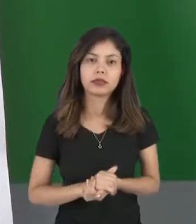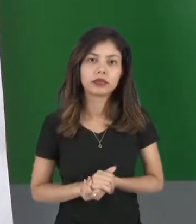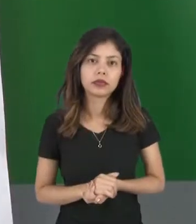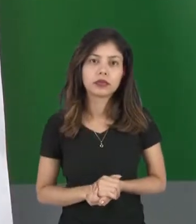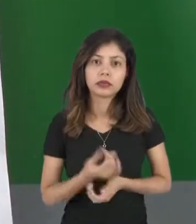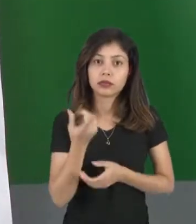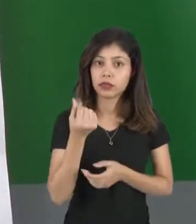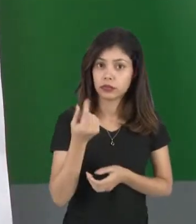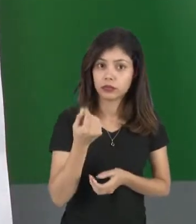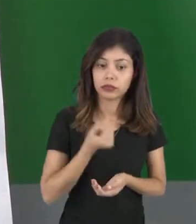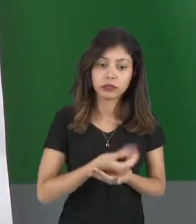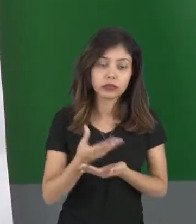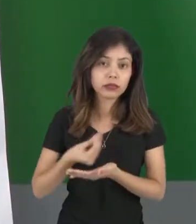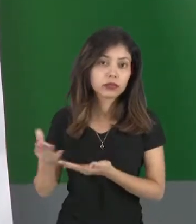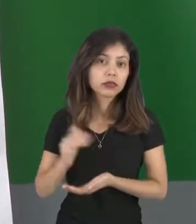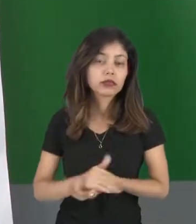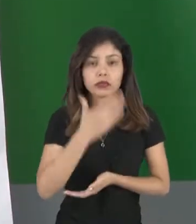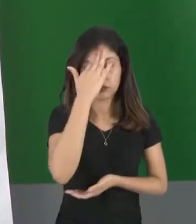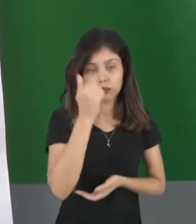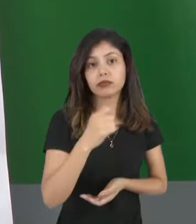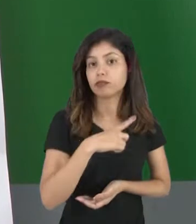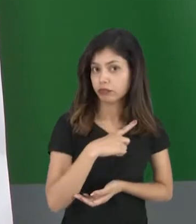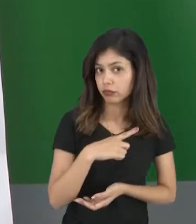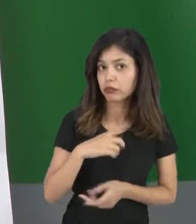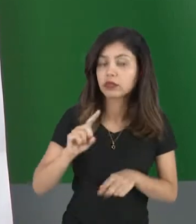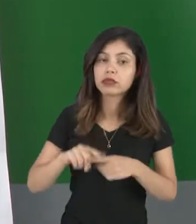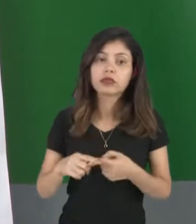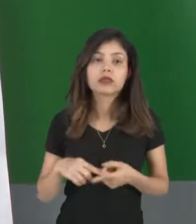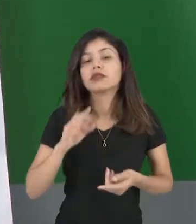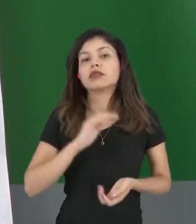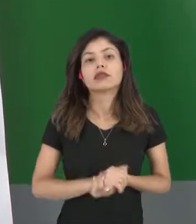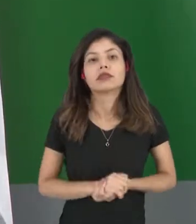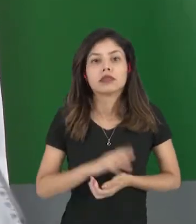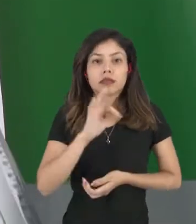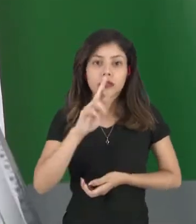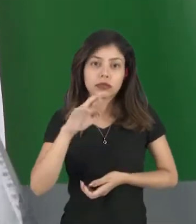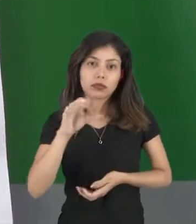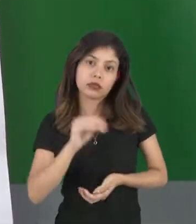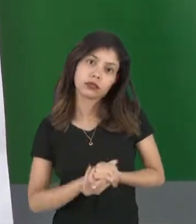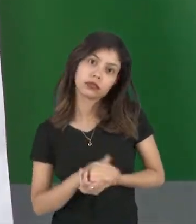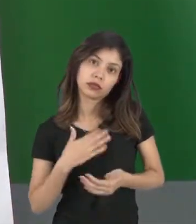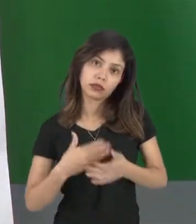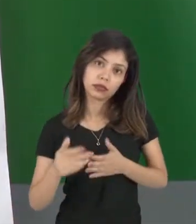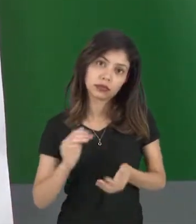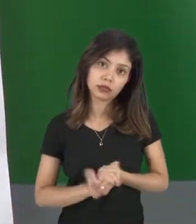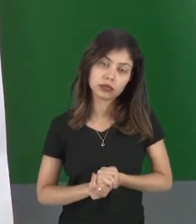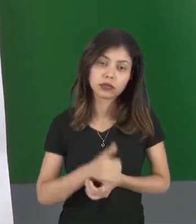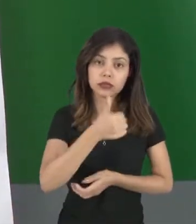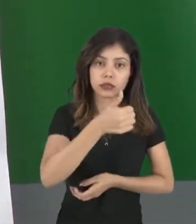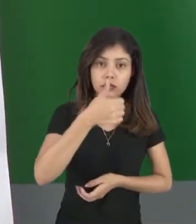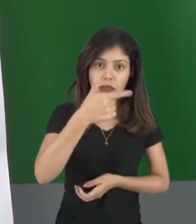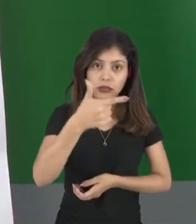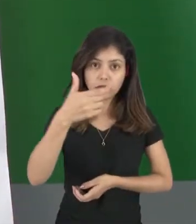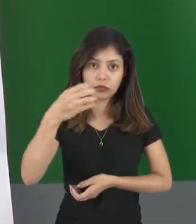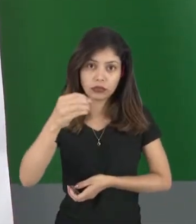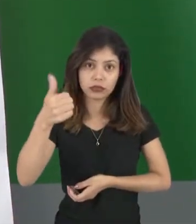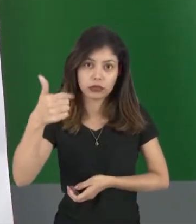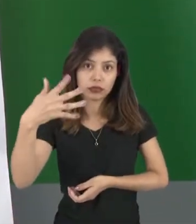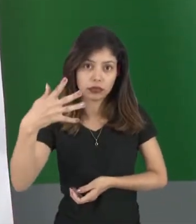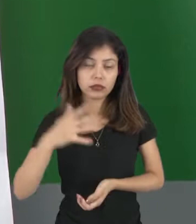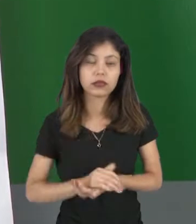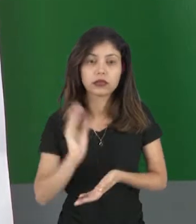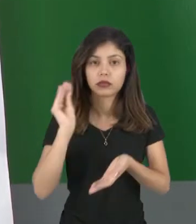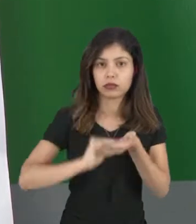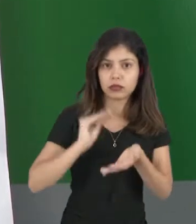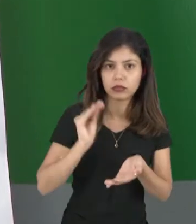Dinheiro para investir nisso nós sabemos que há. Os estádios que estão sendo construídos para a Copa de 2014 comprovam isso. O que